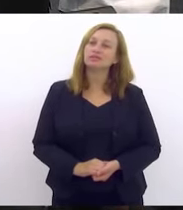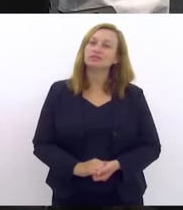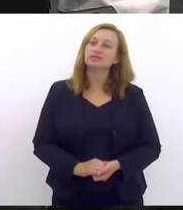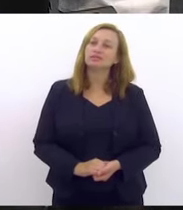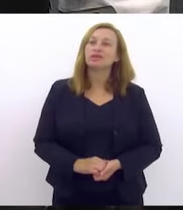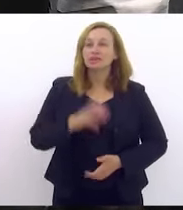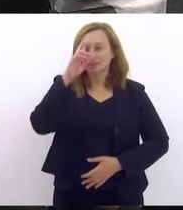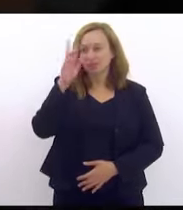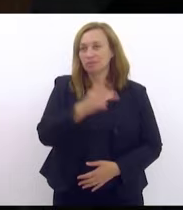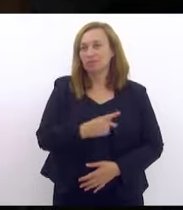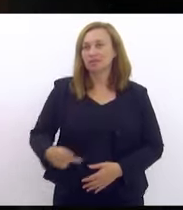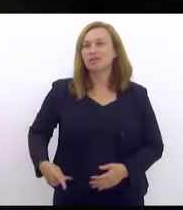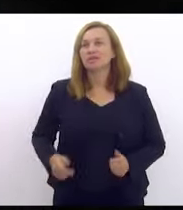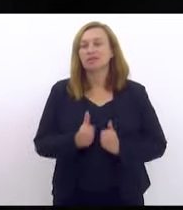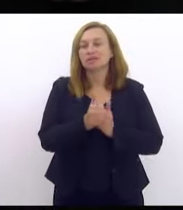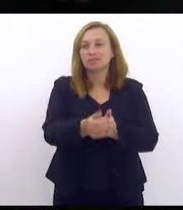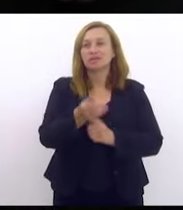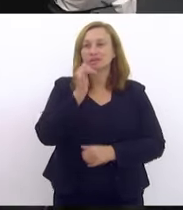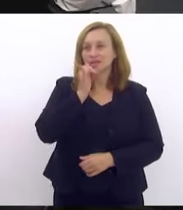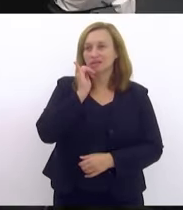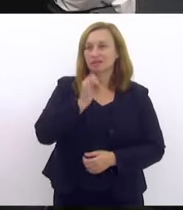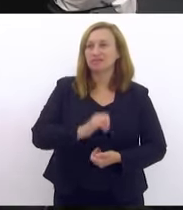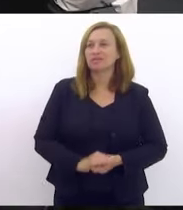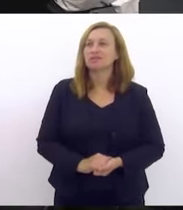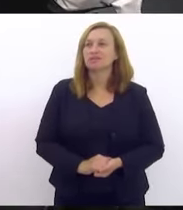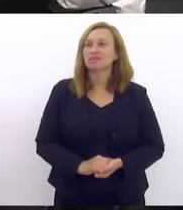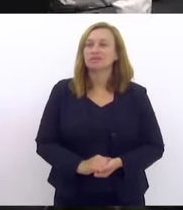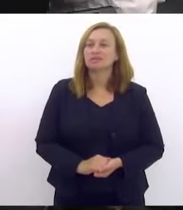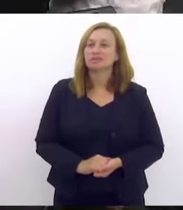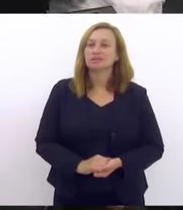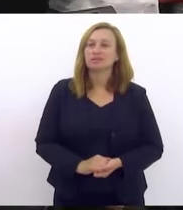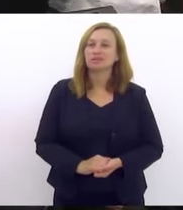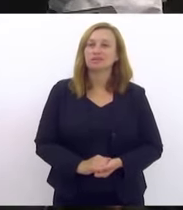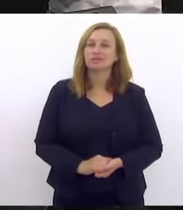Senhor presidente, acompanho o relator.